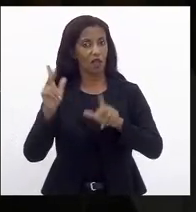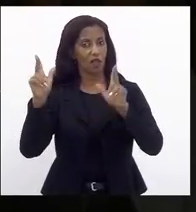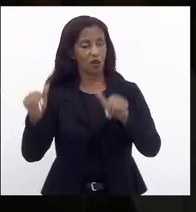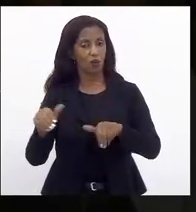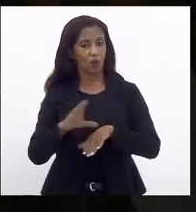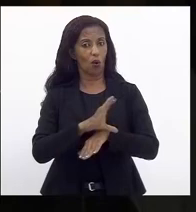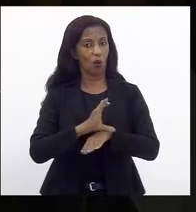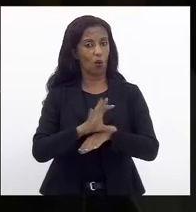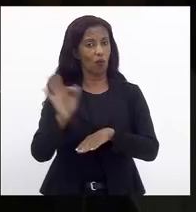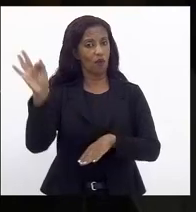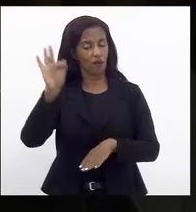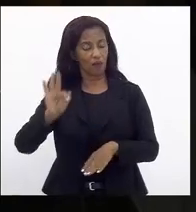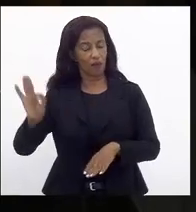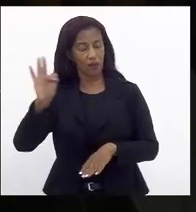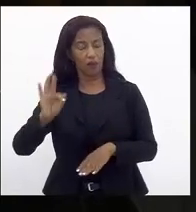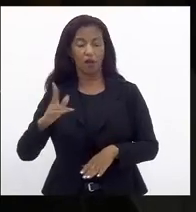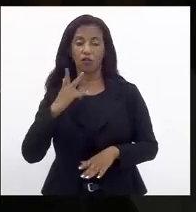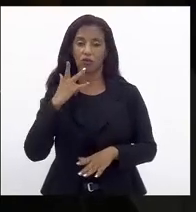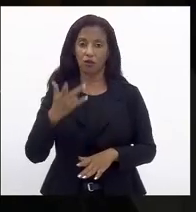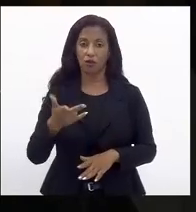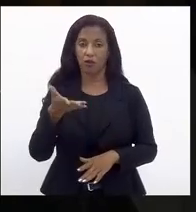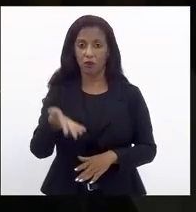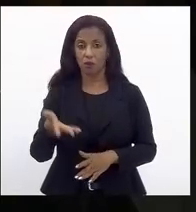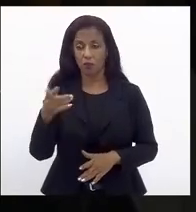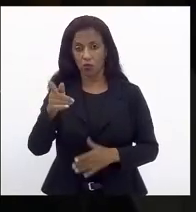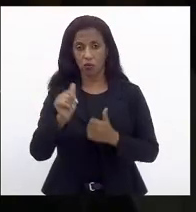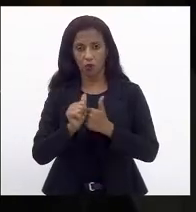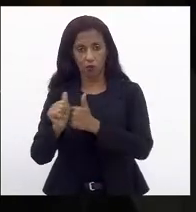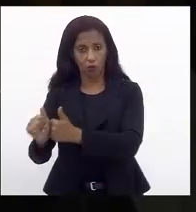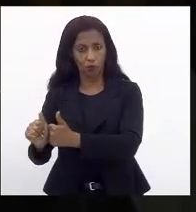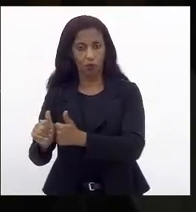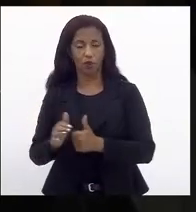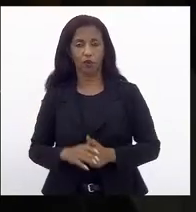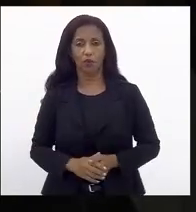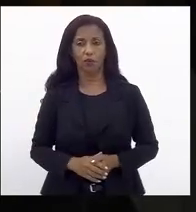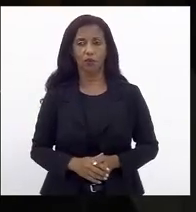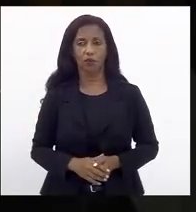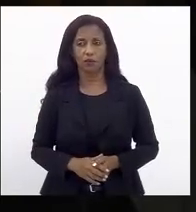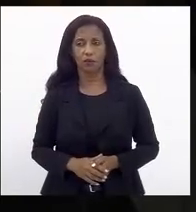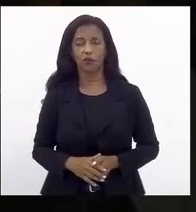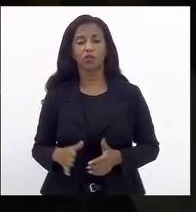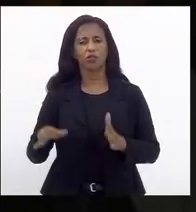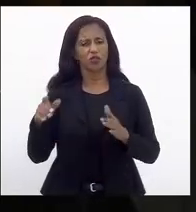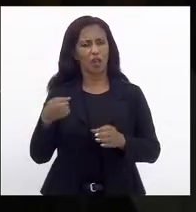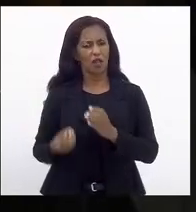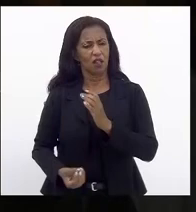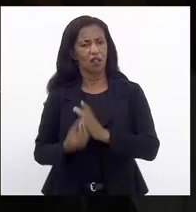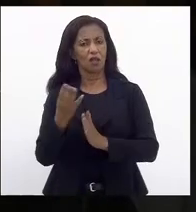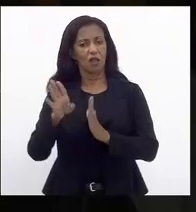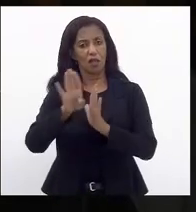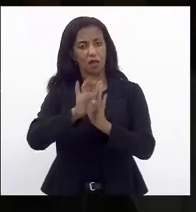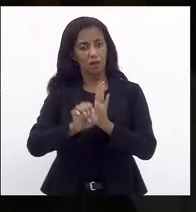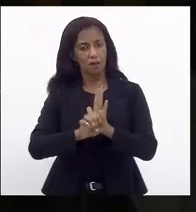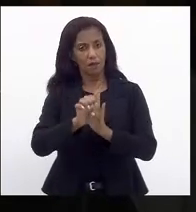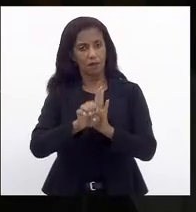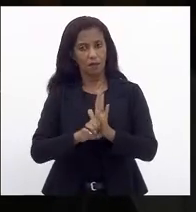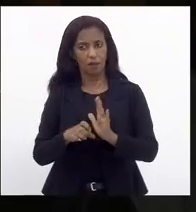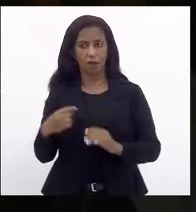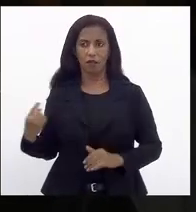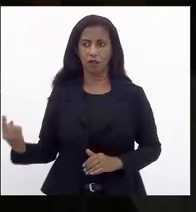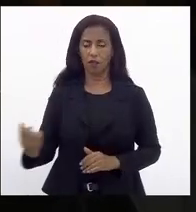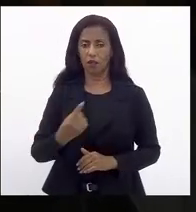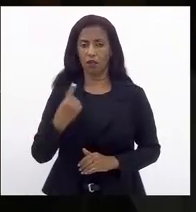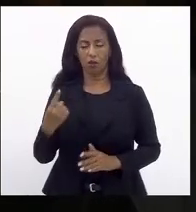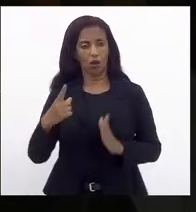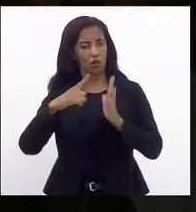nós falamos disso em várias audiências públicas vossa excelência acompanhou eu tinha e vendas nesse sentido e a gente não está